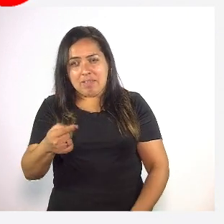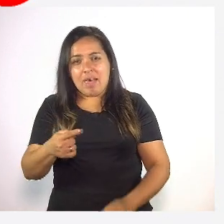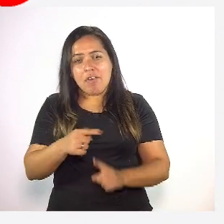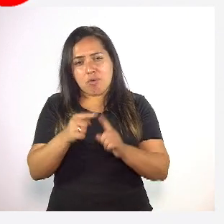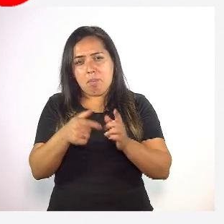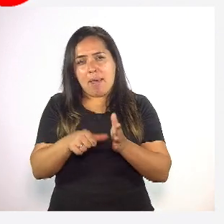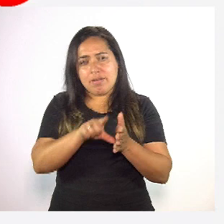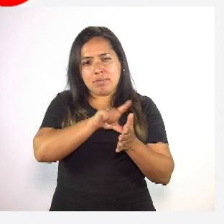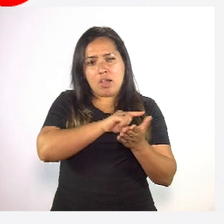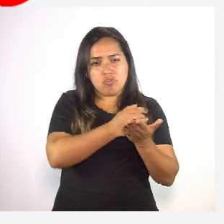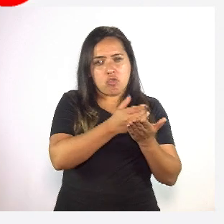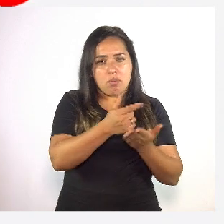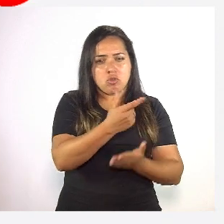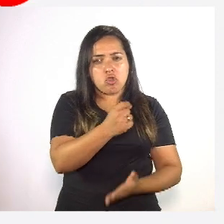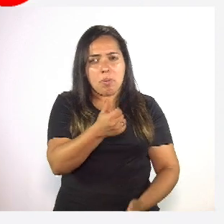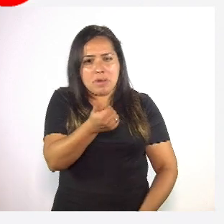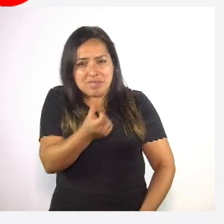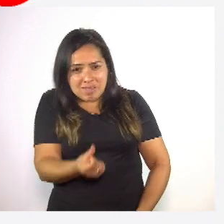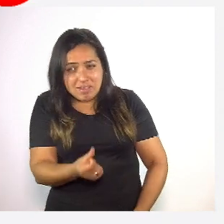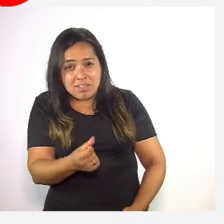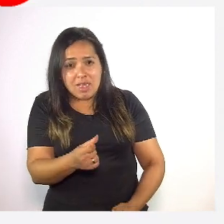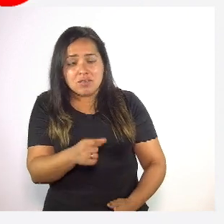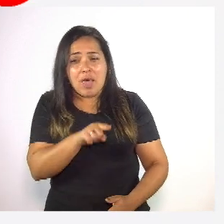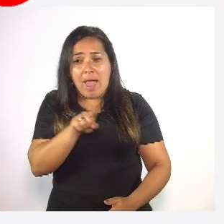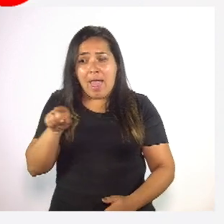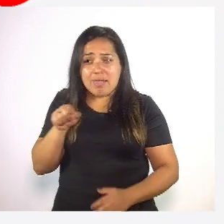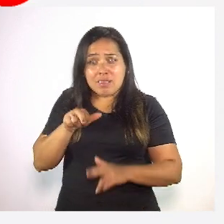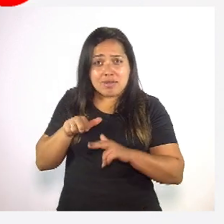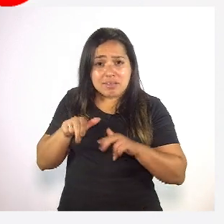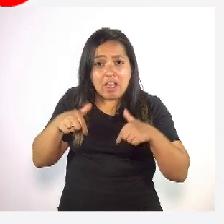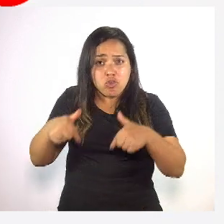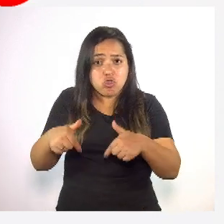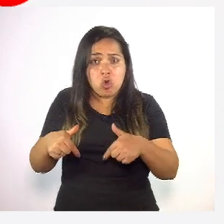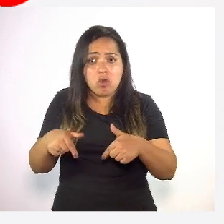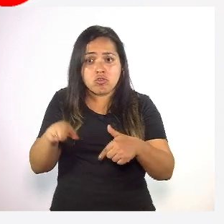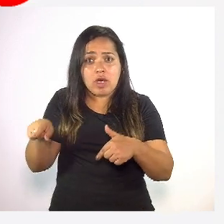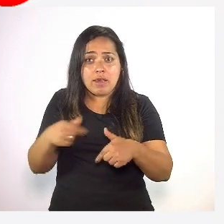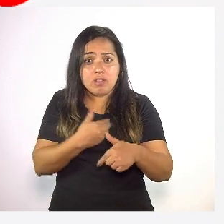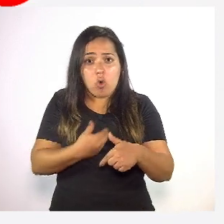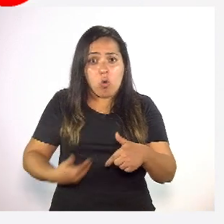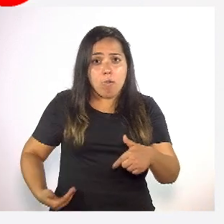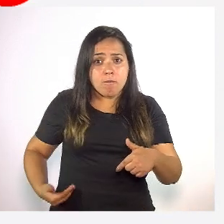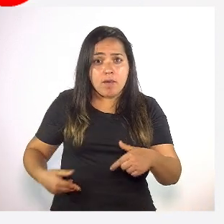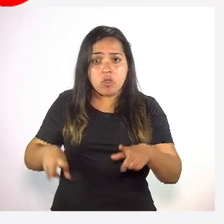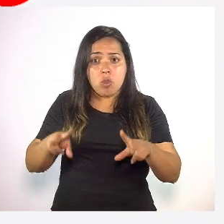crise, e por essas ações o governo merece